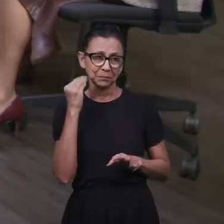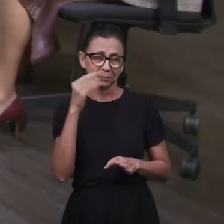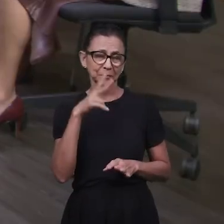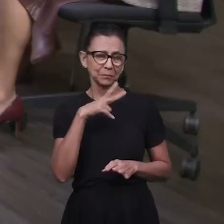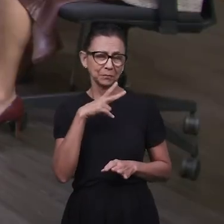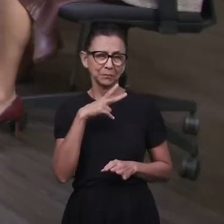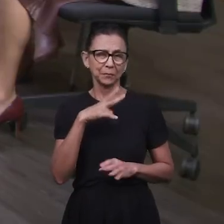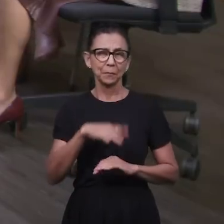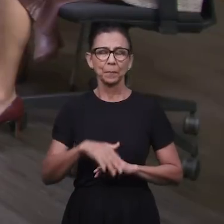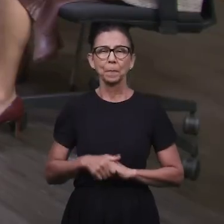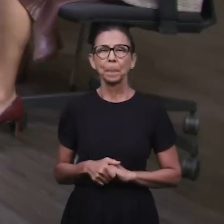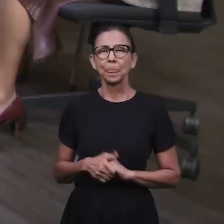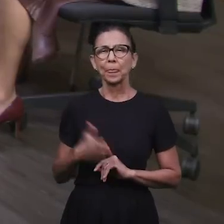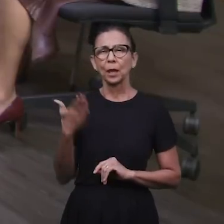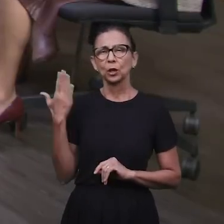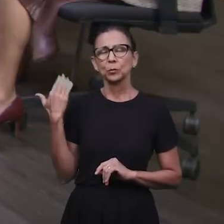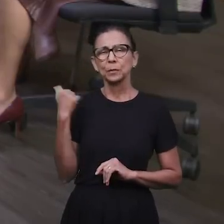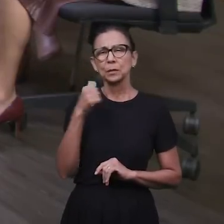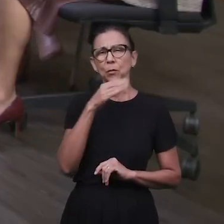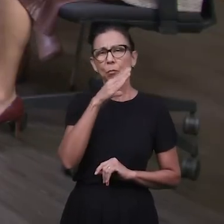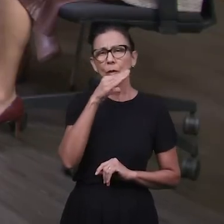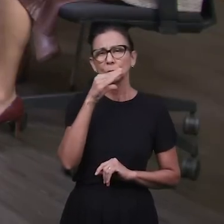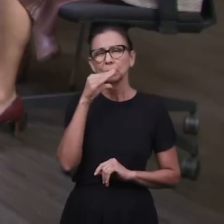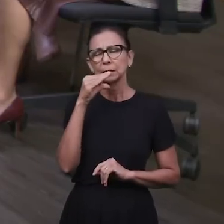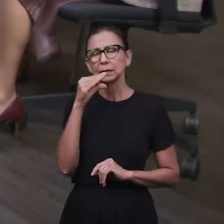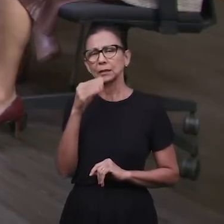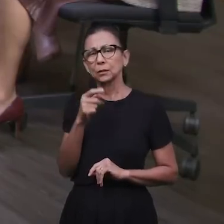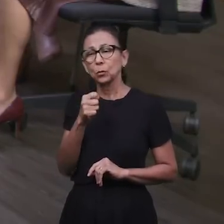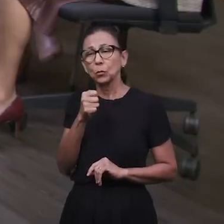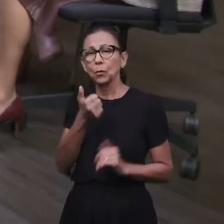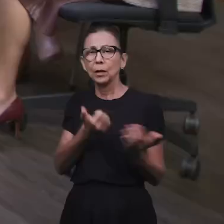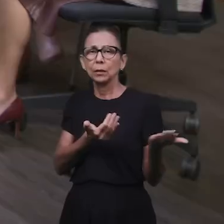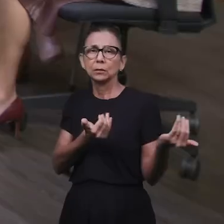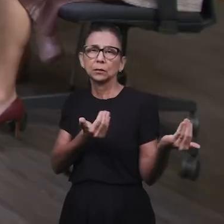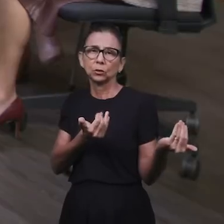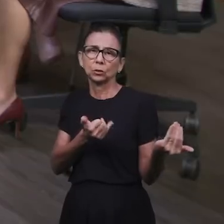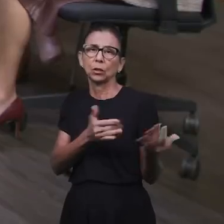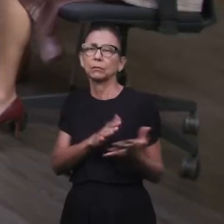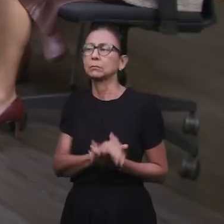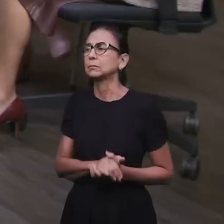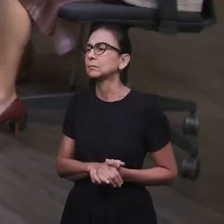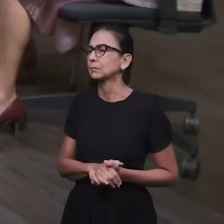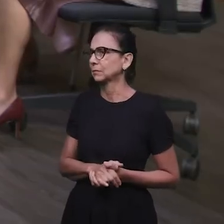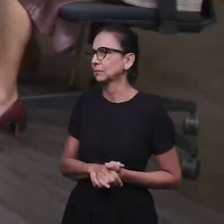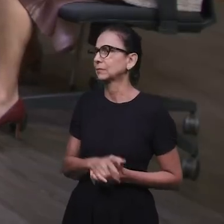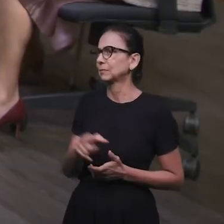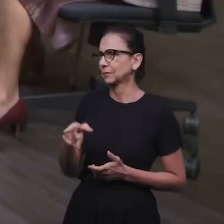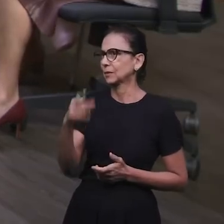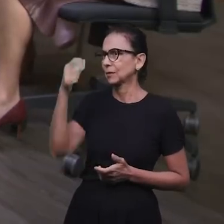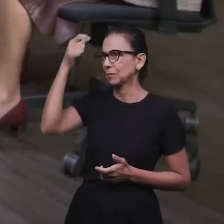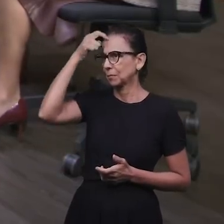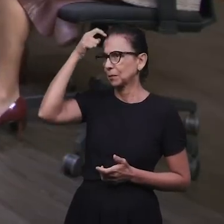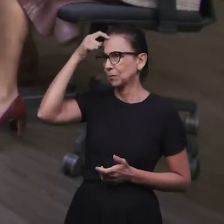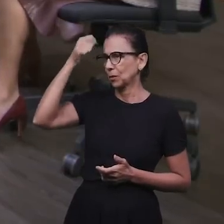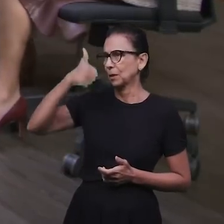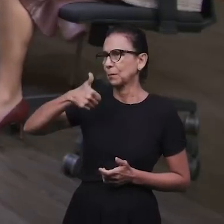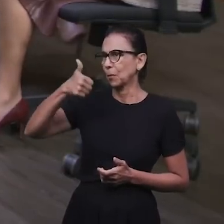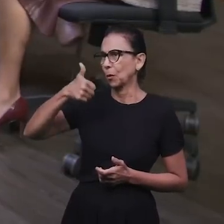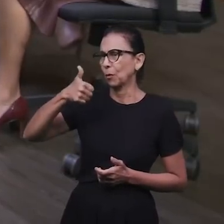quase jovem. Isso é muito bom, significa que você está com a memória ainda boa. E não né? tem muito tempo. Tá